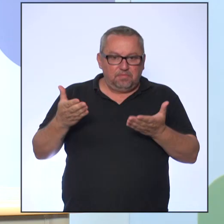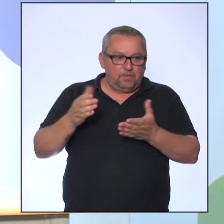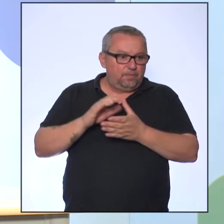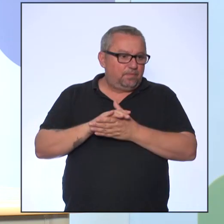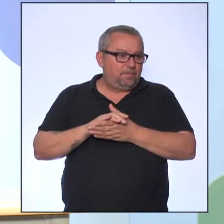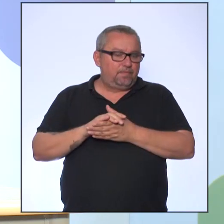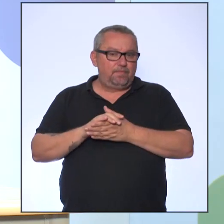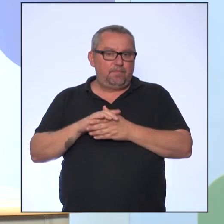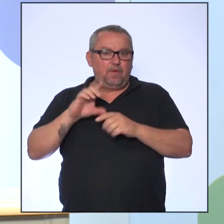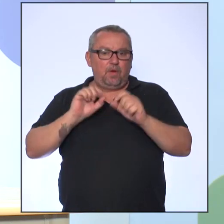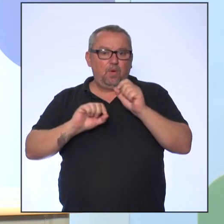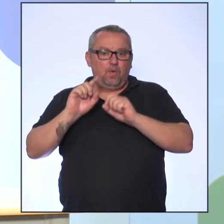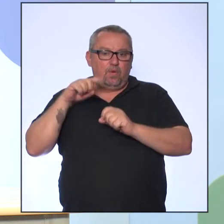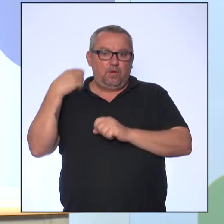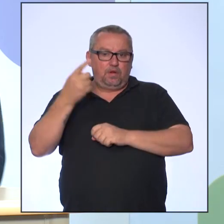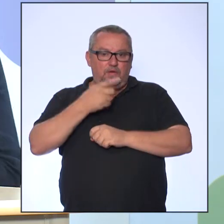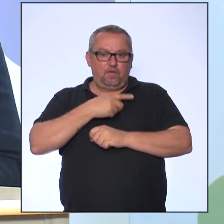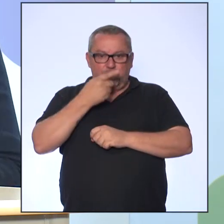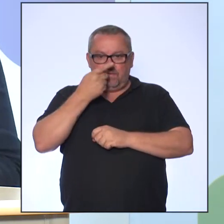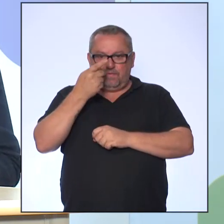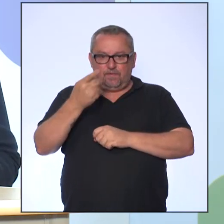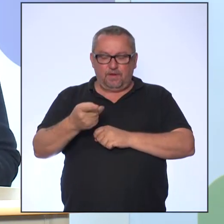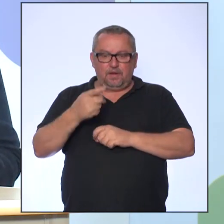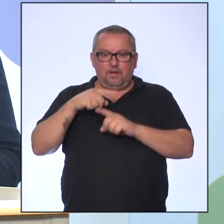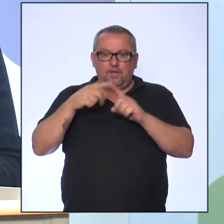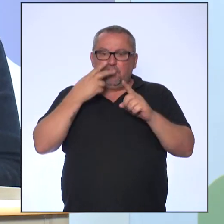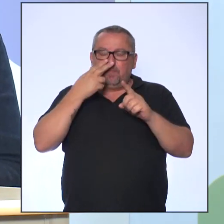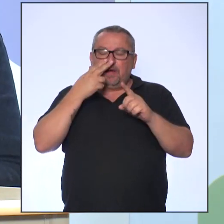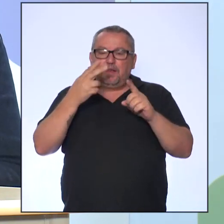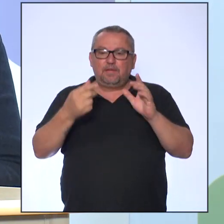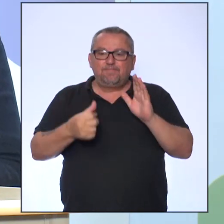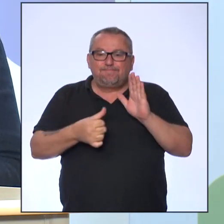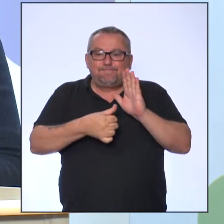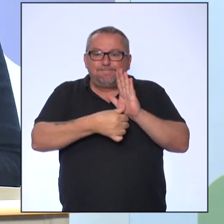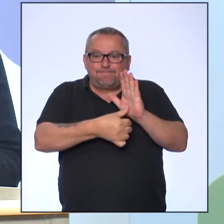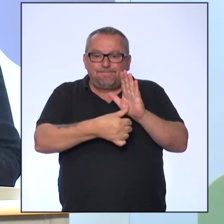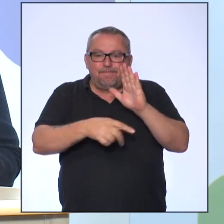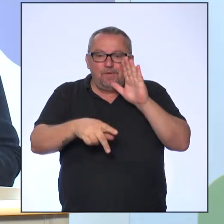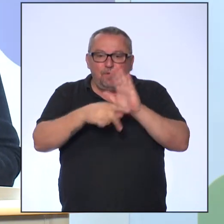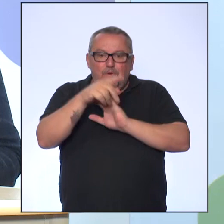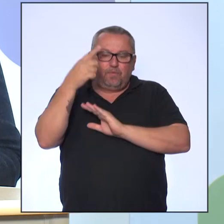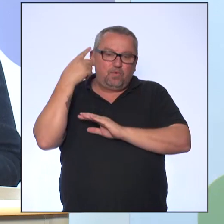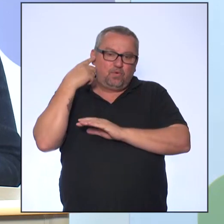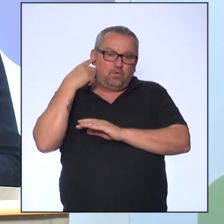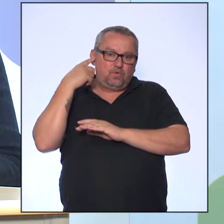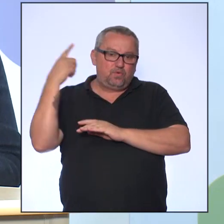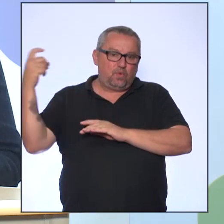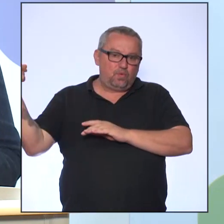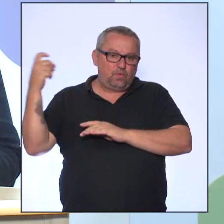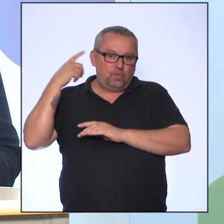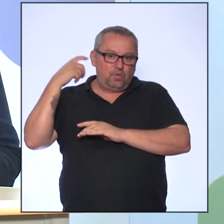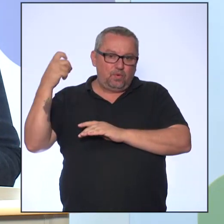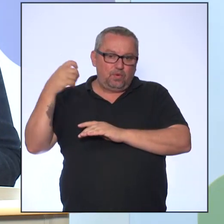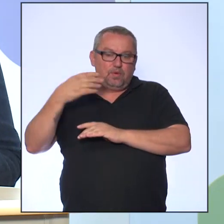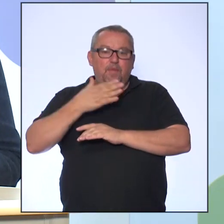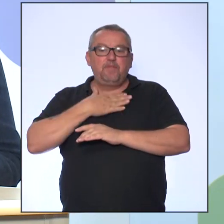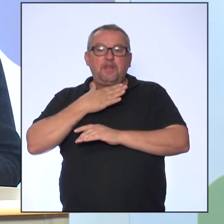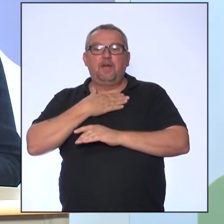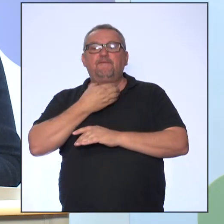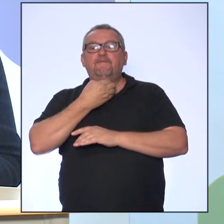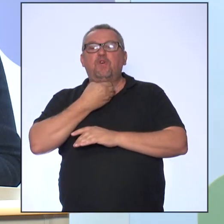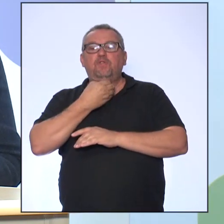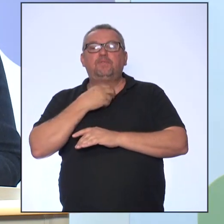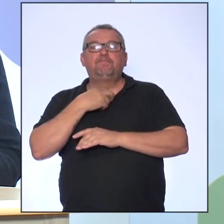é justamente aquilo que a gente fala de identidade do som, tá certo? Ou seja, o meu timbre de voz, ele é